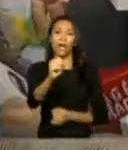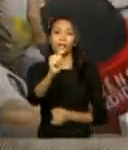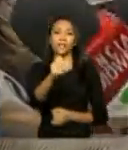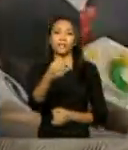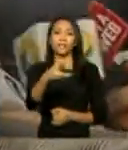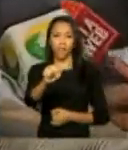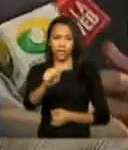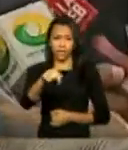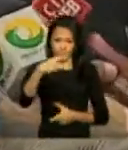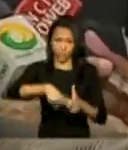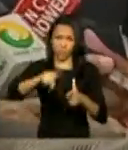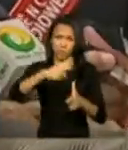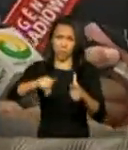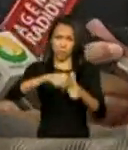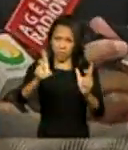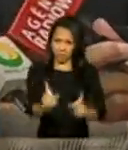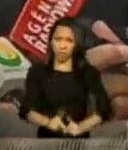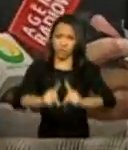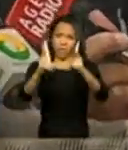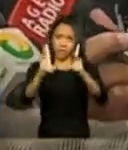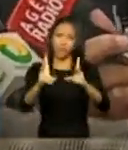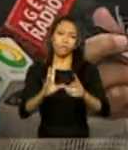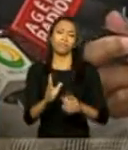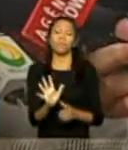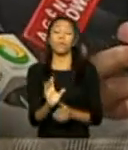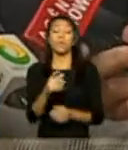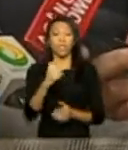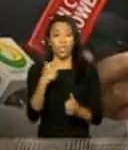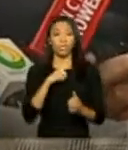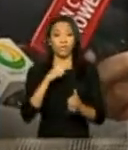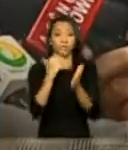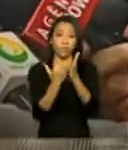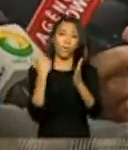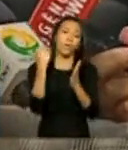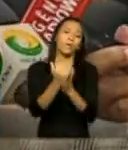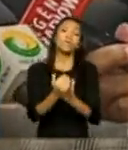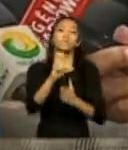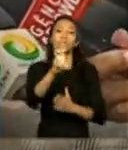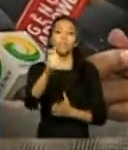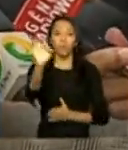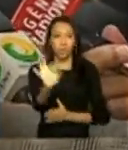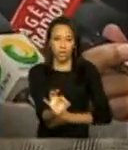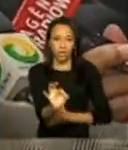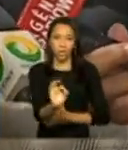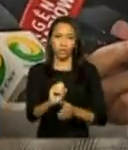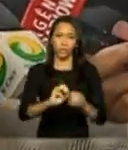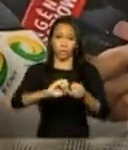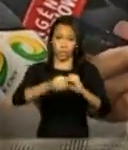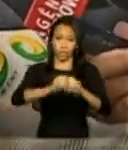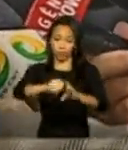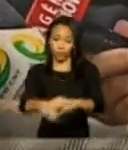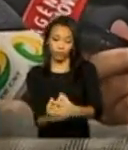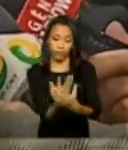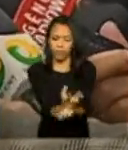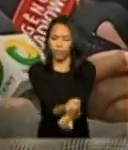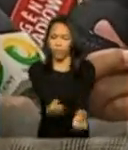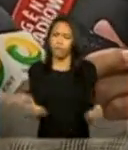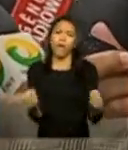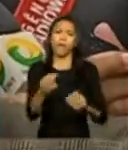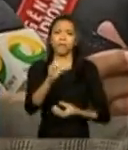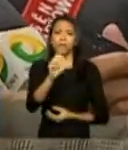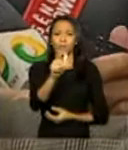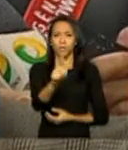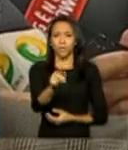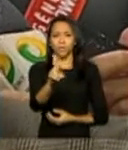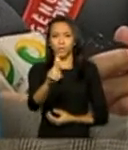ano? Não, nós tivemos um aumento de 5% na produção geral, um aumento de 11%